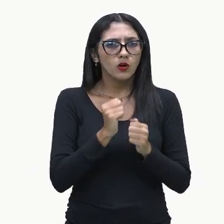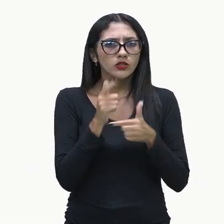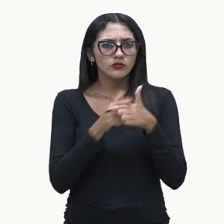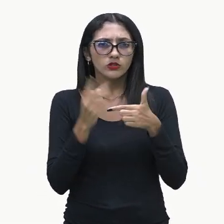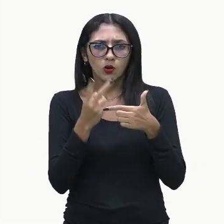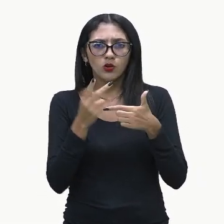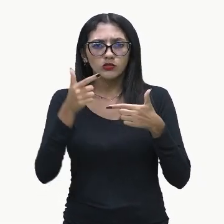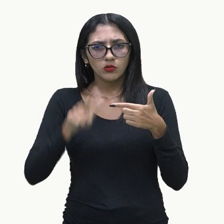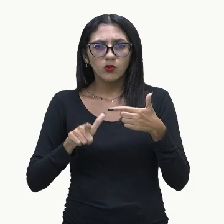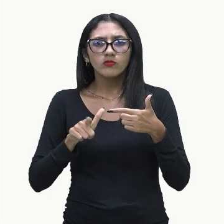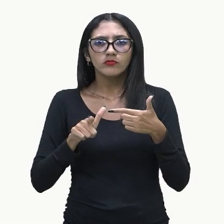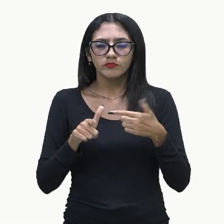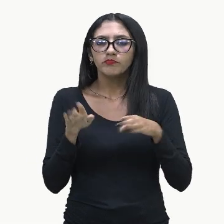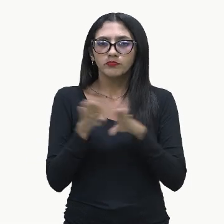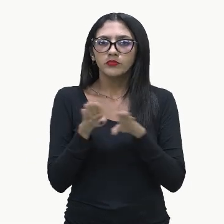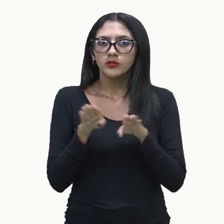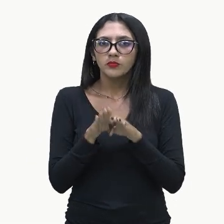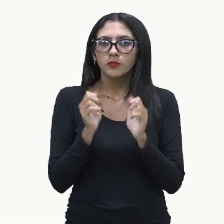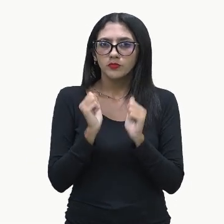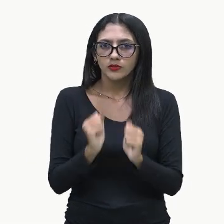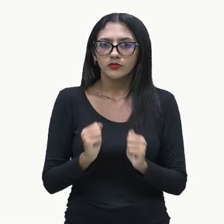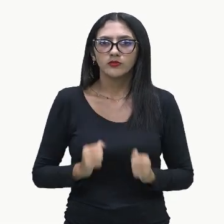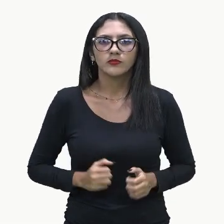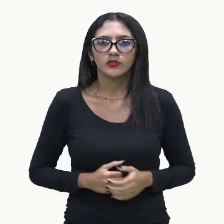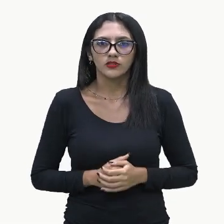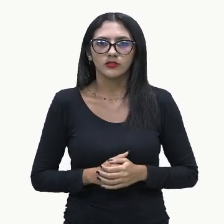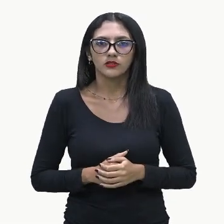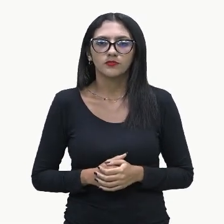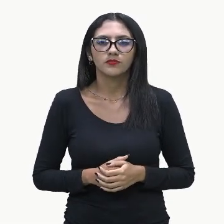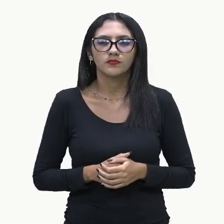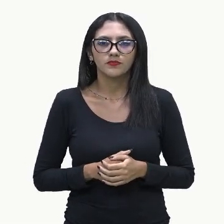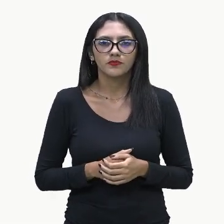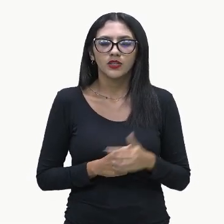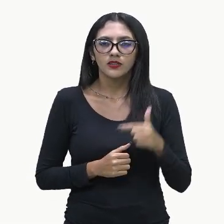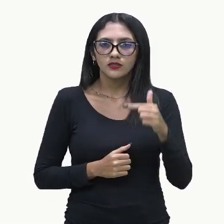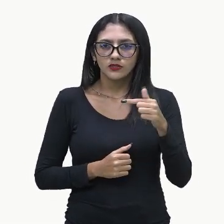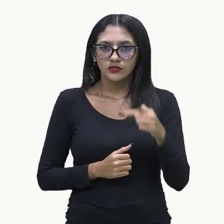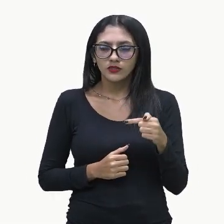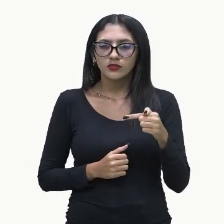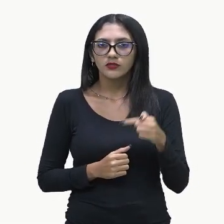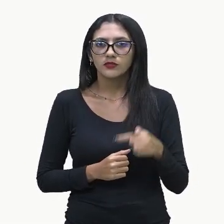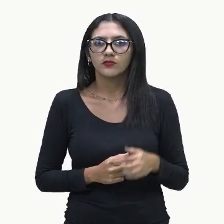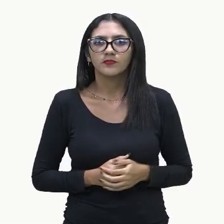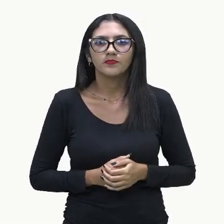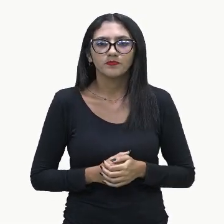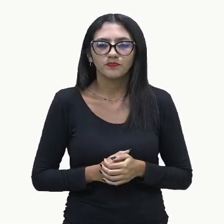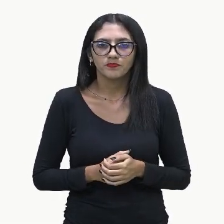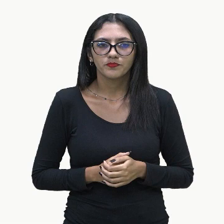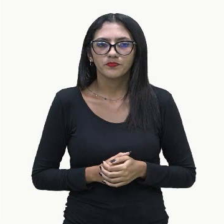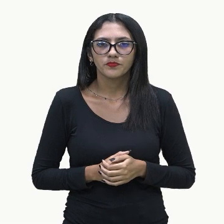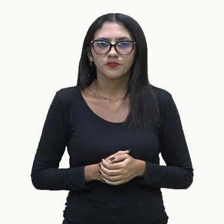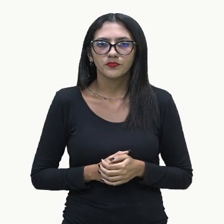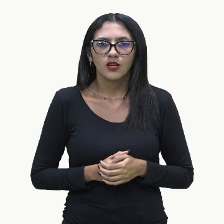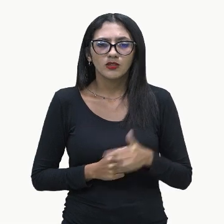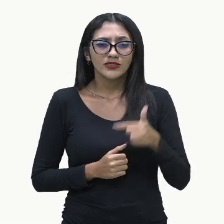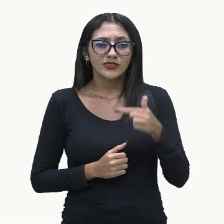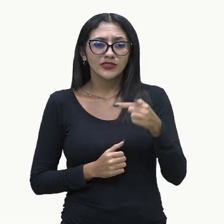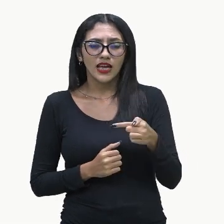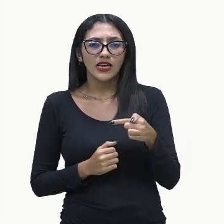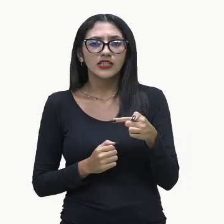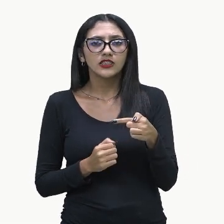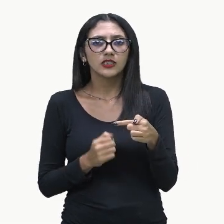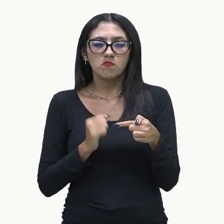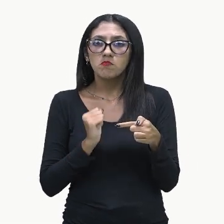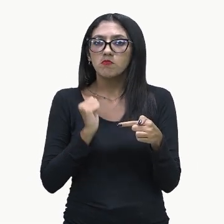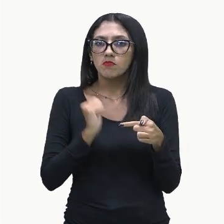Dá, porque também é par. 14 dividido por 2, 7. Agora, o 7 é um número primo, então ele só